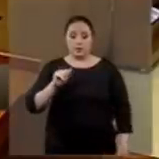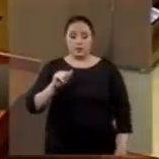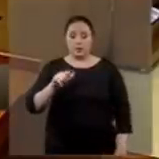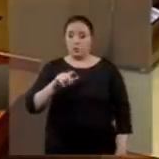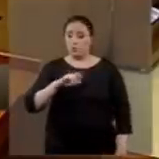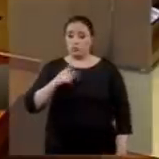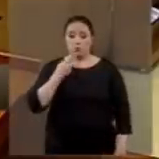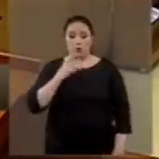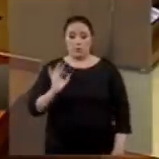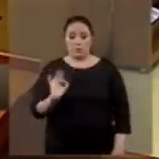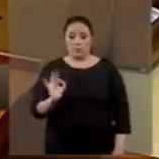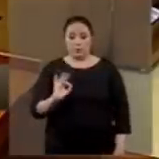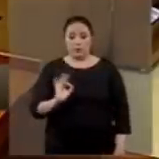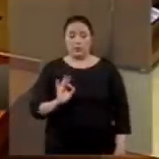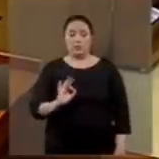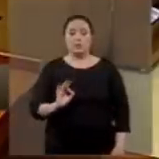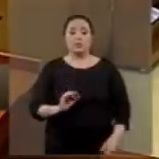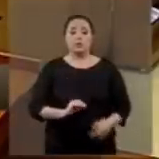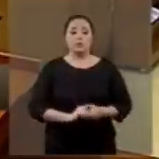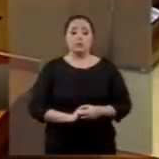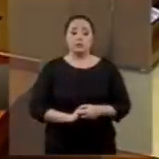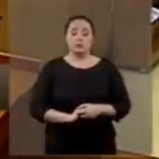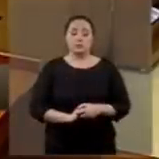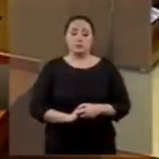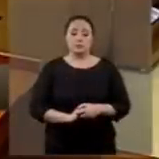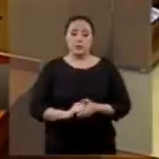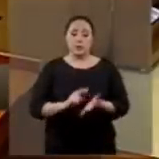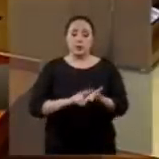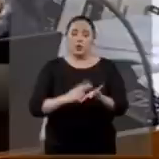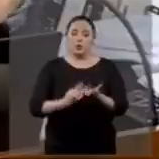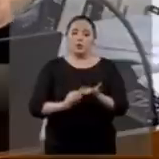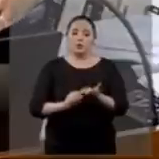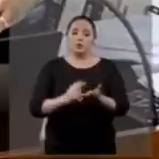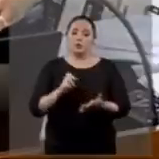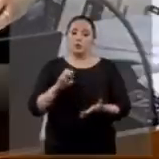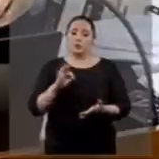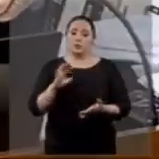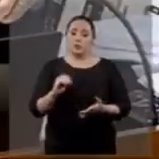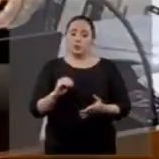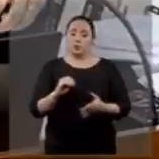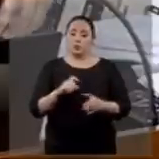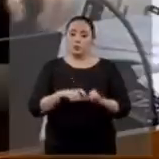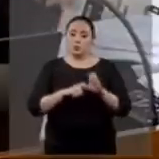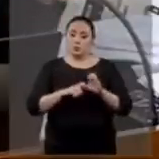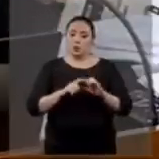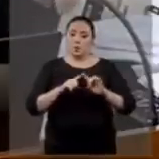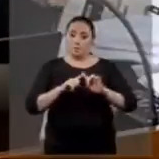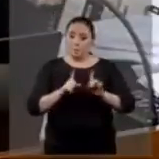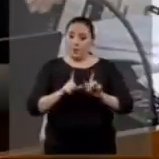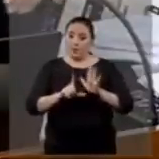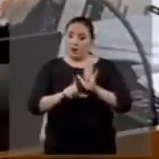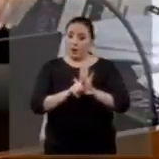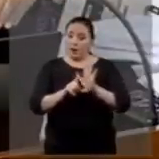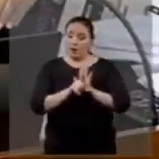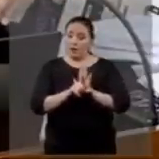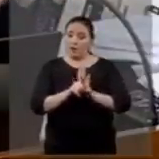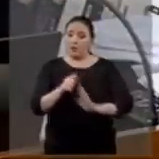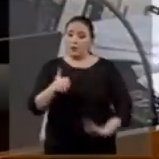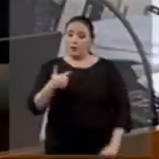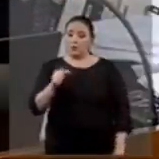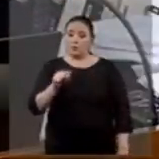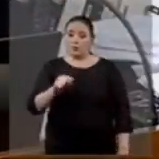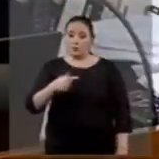falava nada, então interpretação com efeito suspensivo, não. A lei, ao alterar a lei